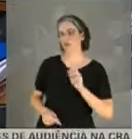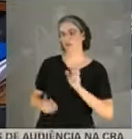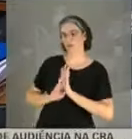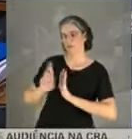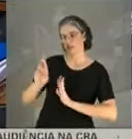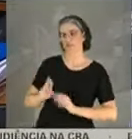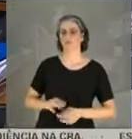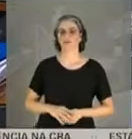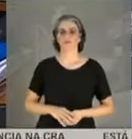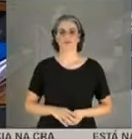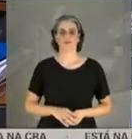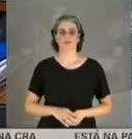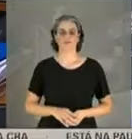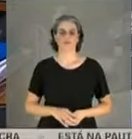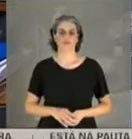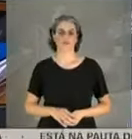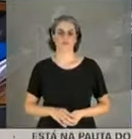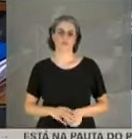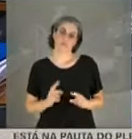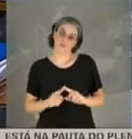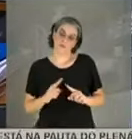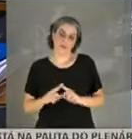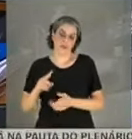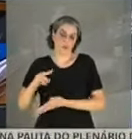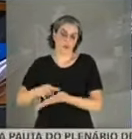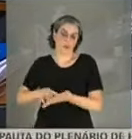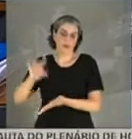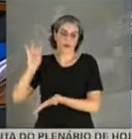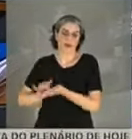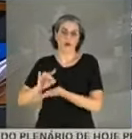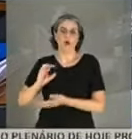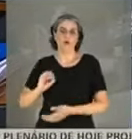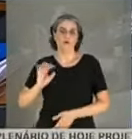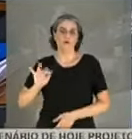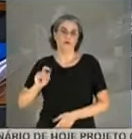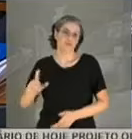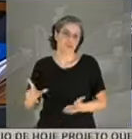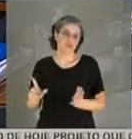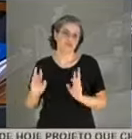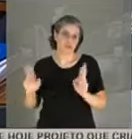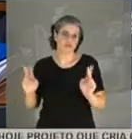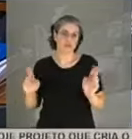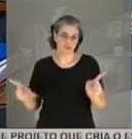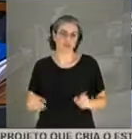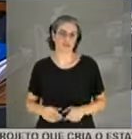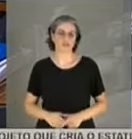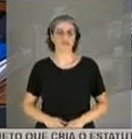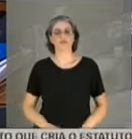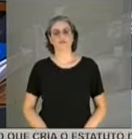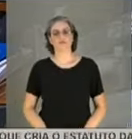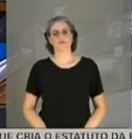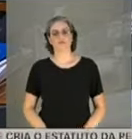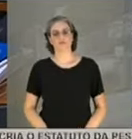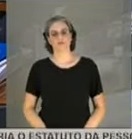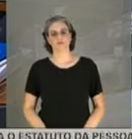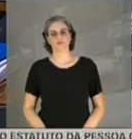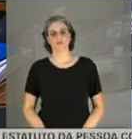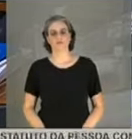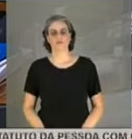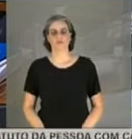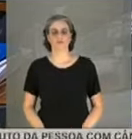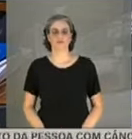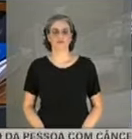porque não é o que diz o relato, o documento oficial apresentado pelo Ministério das Relações Exteriores.